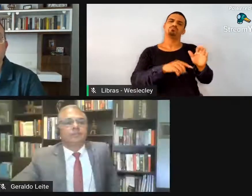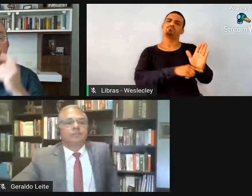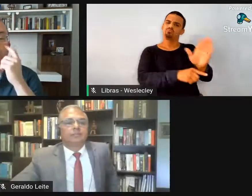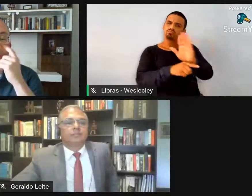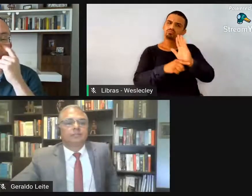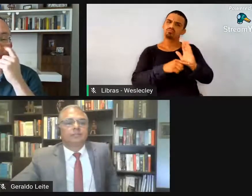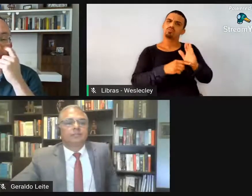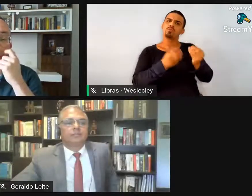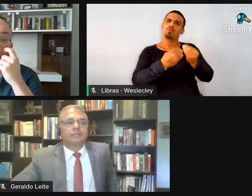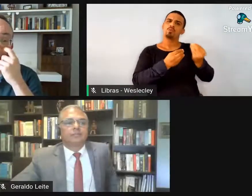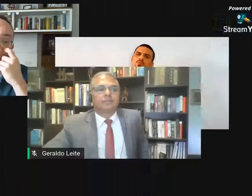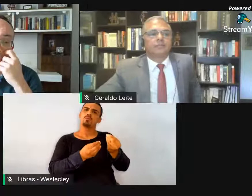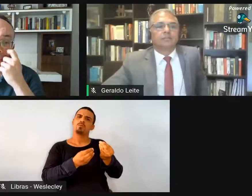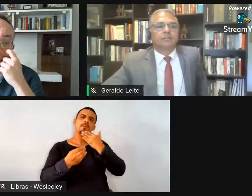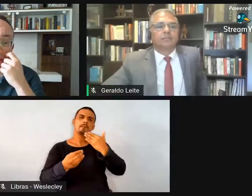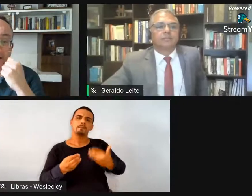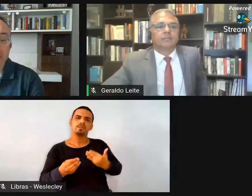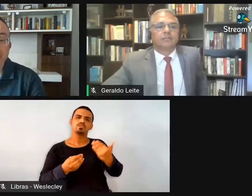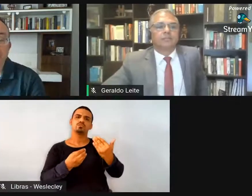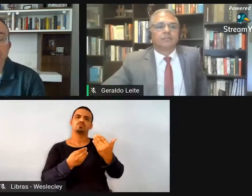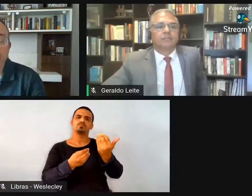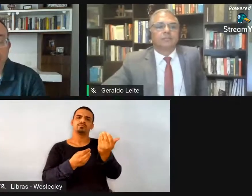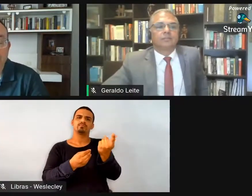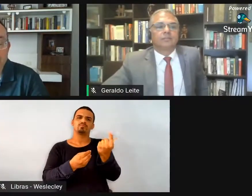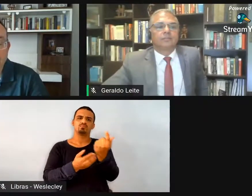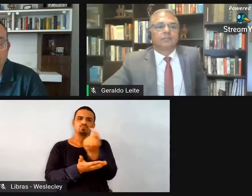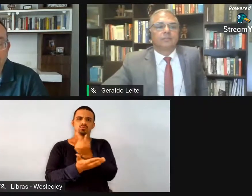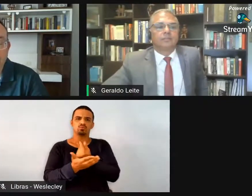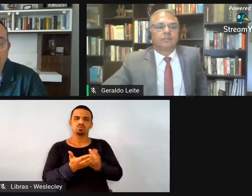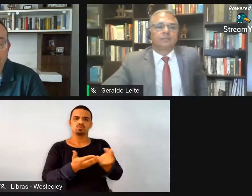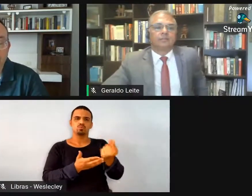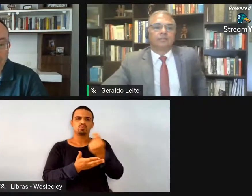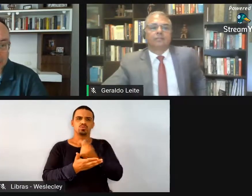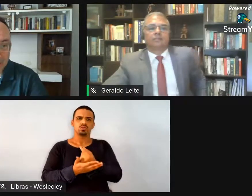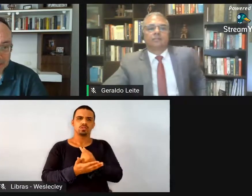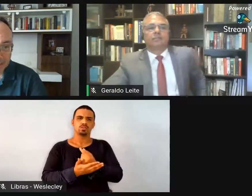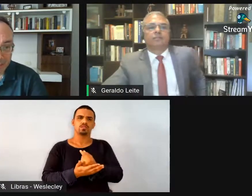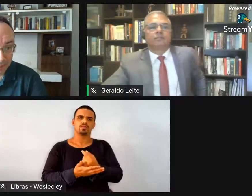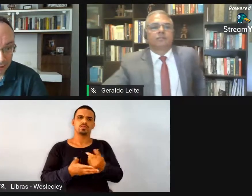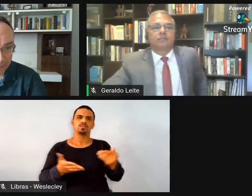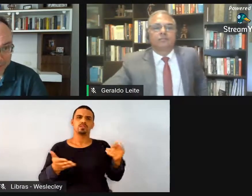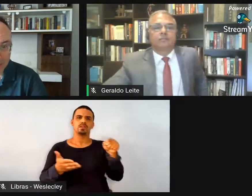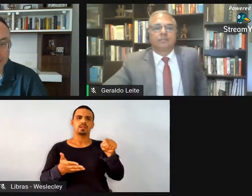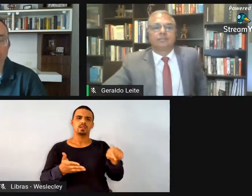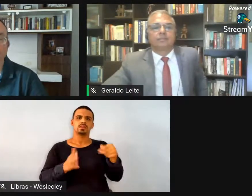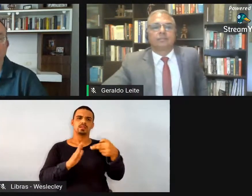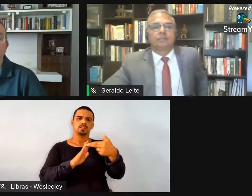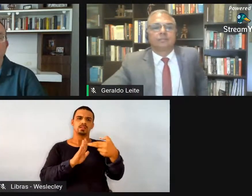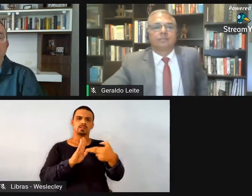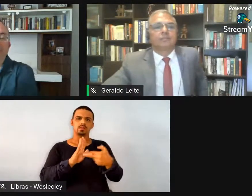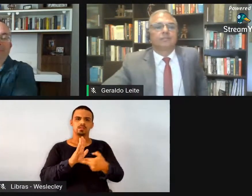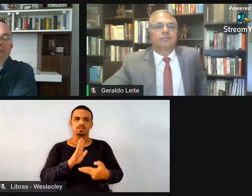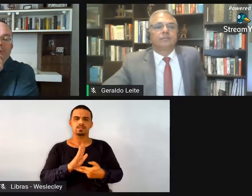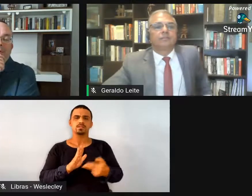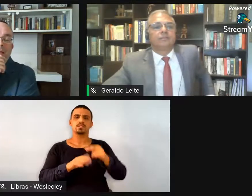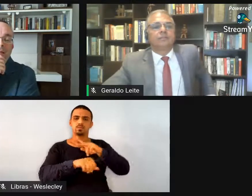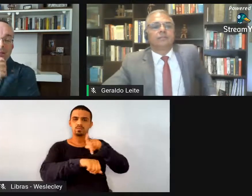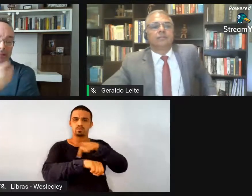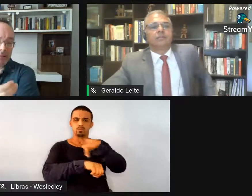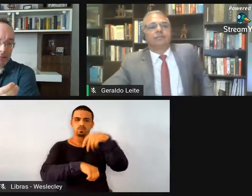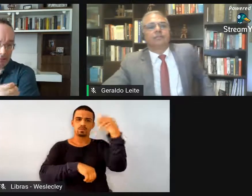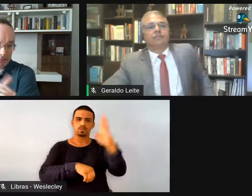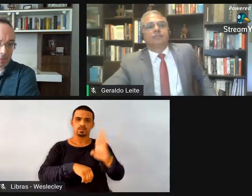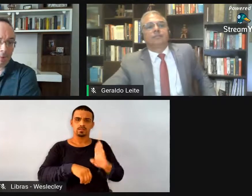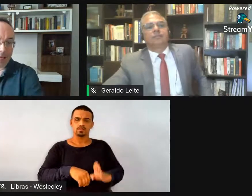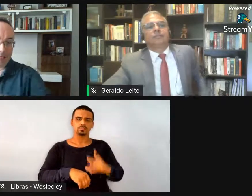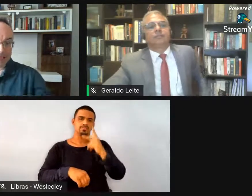dinheiro. Né? O plano aparente da elite política nesse momento para normalização, renormalização do país,